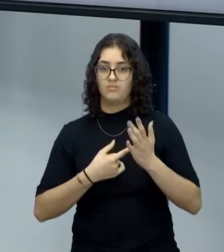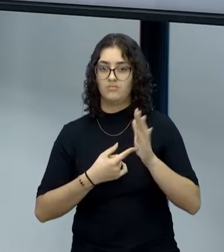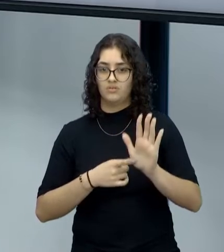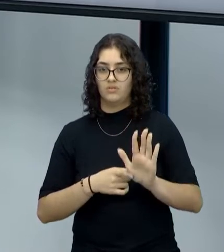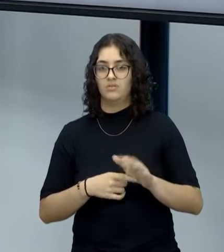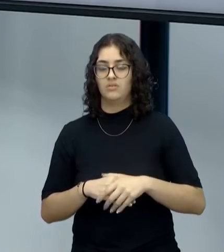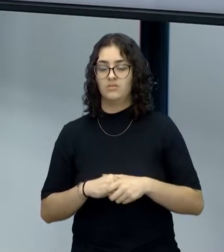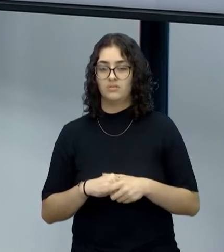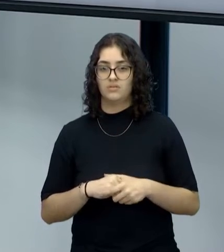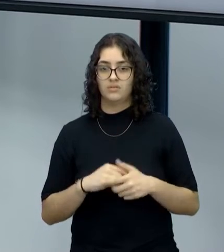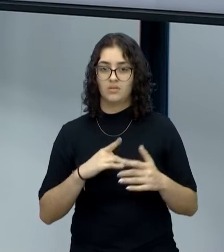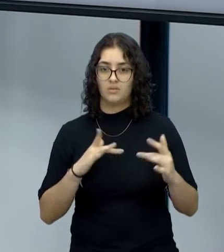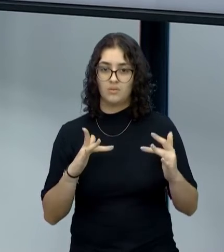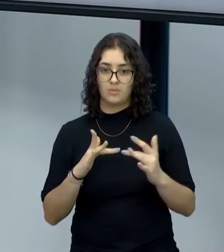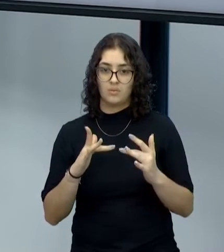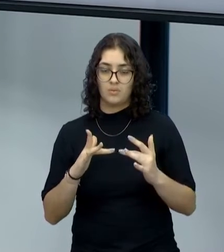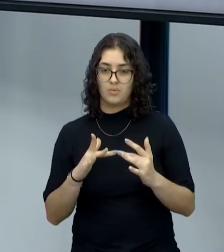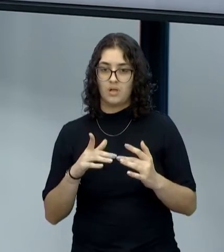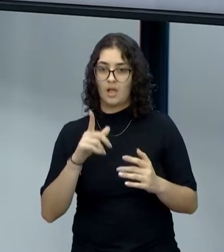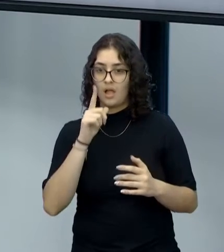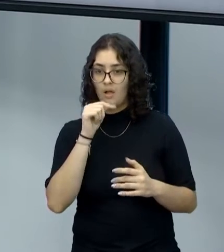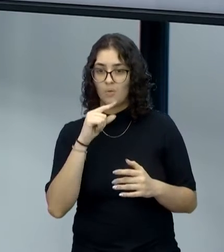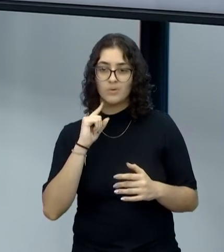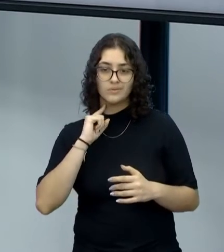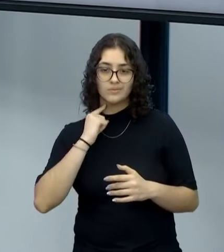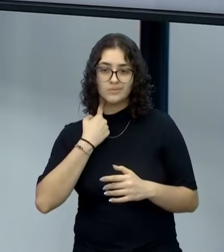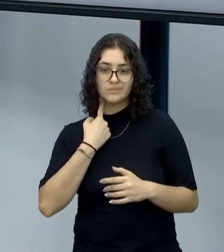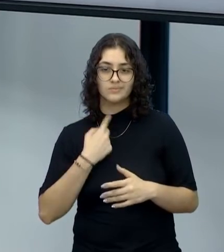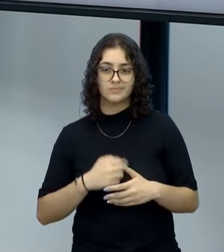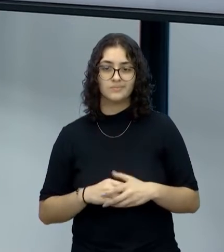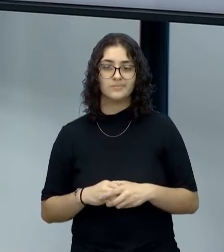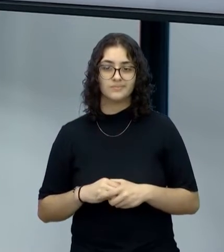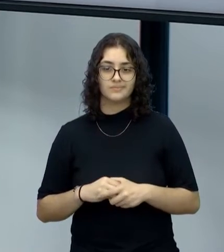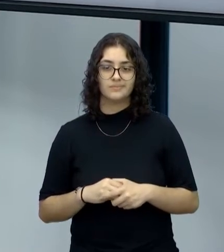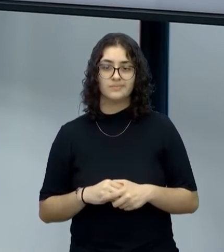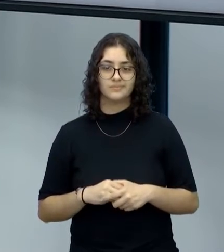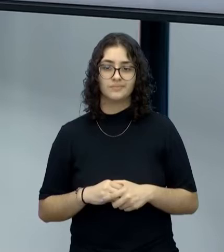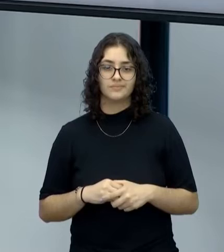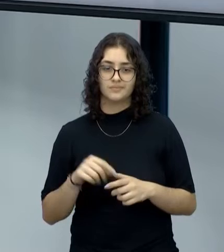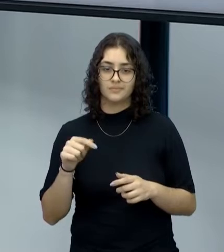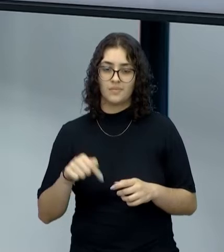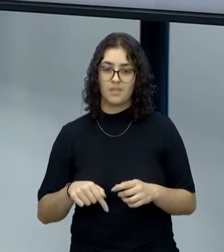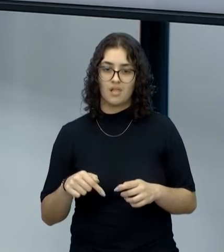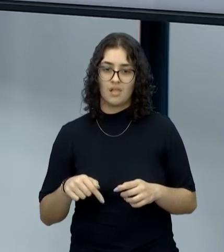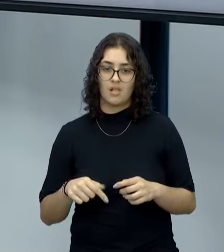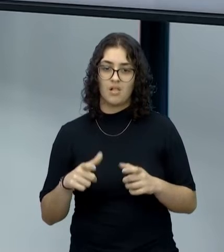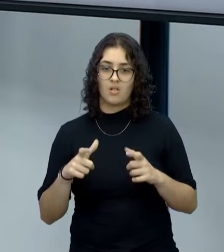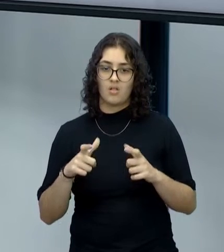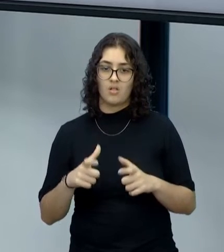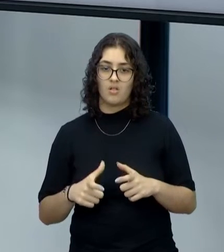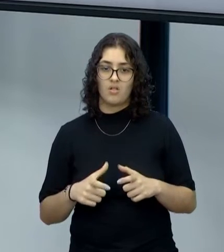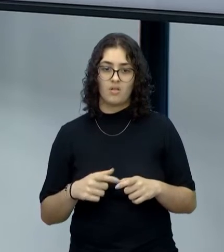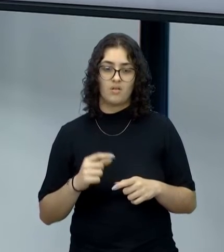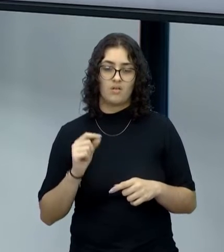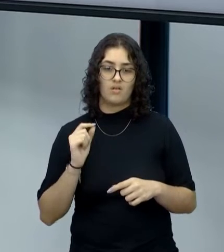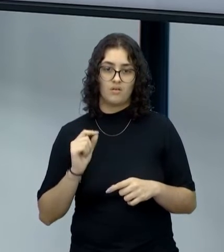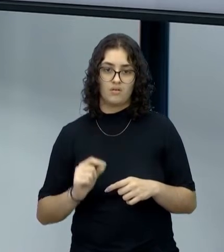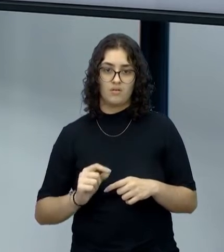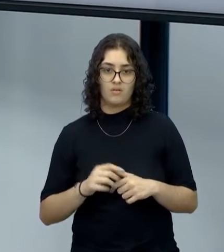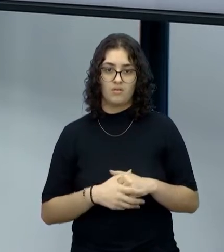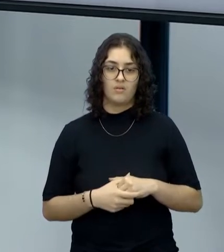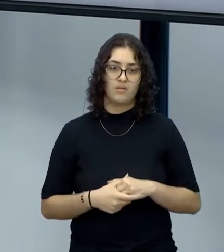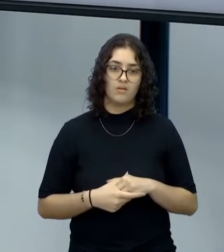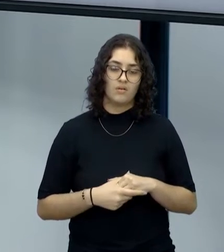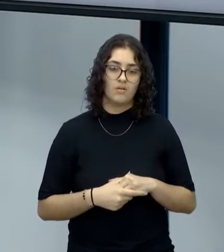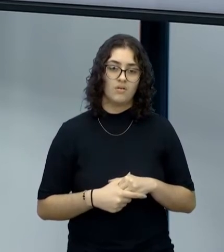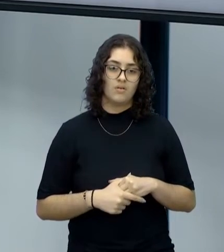expostas devido ao contato com essa água suja, né. Aqui na cidade, por exemplo, a leptospirose, né,